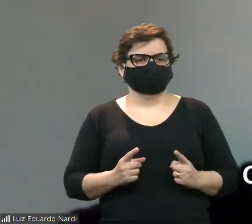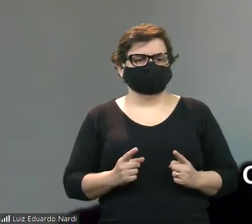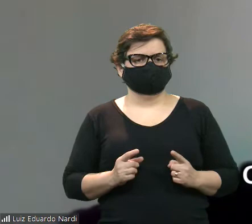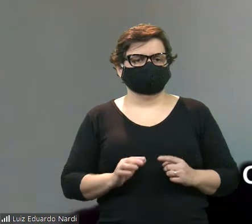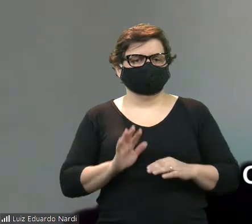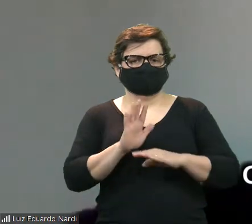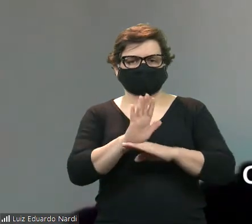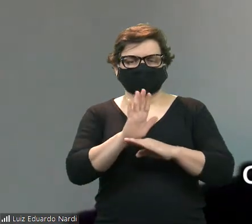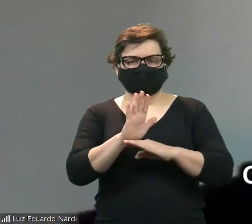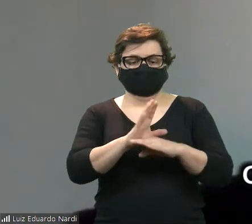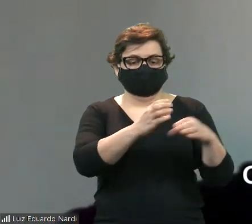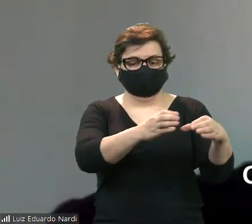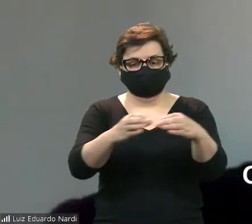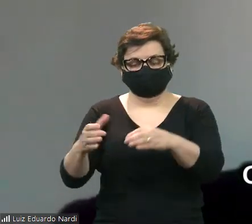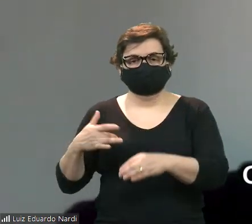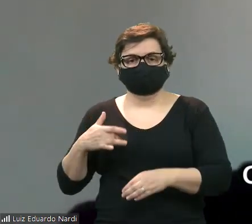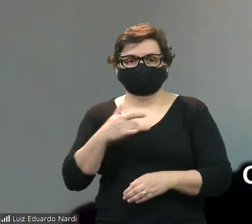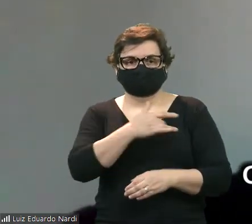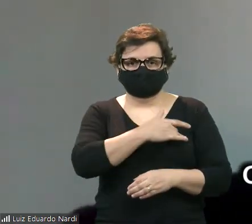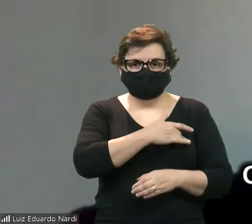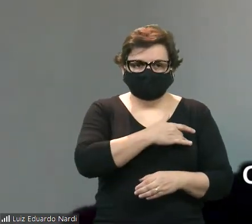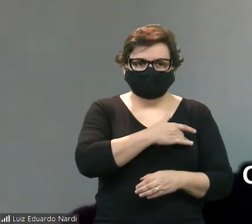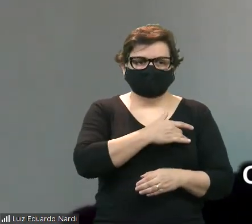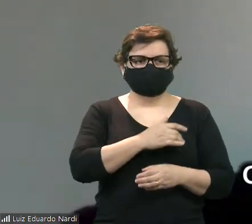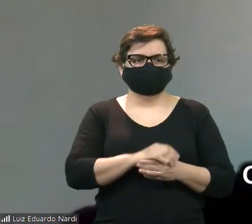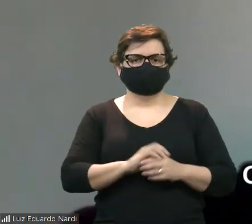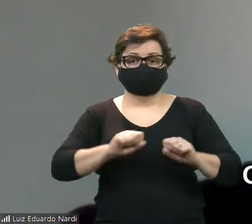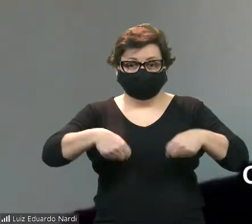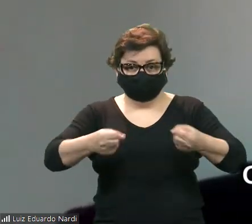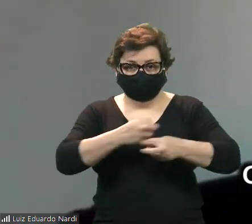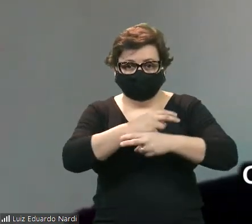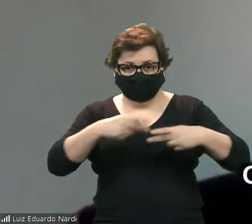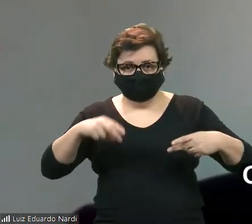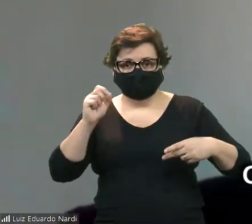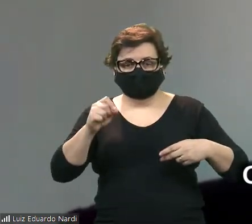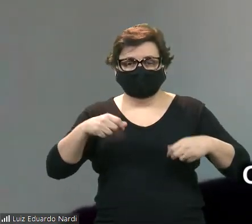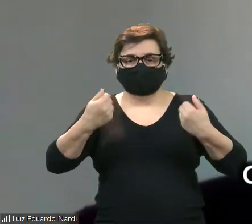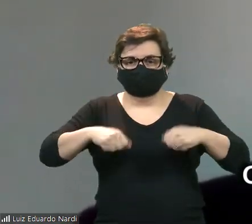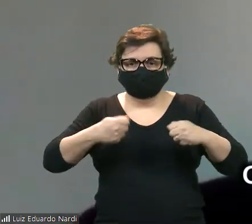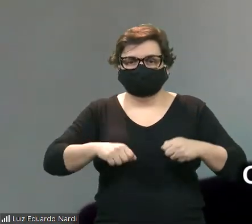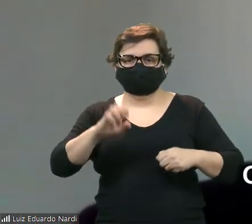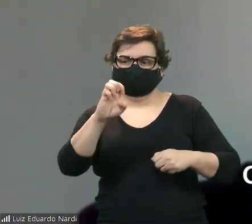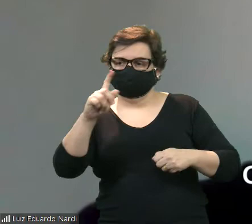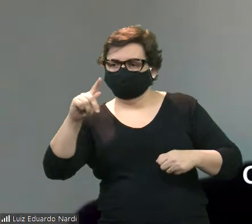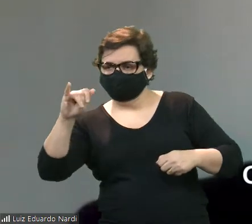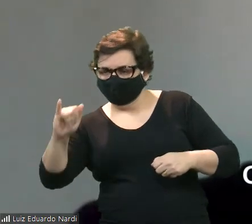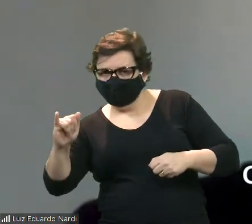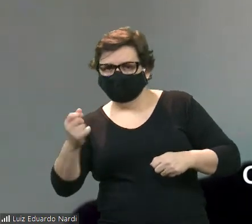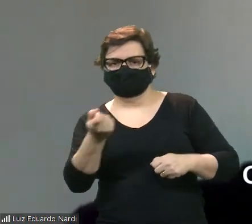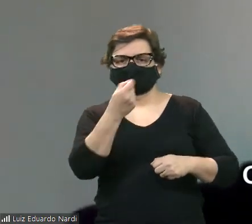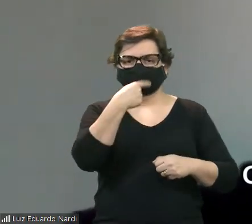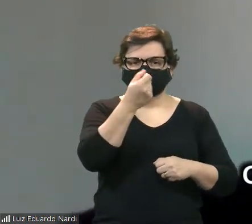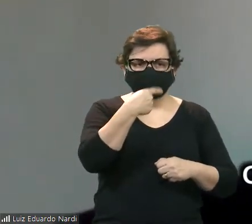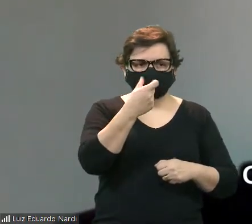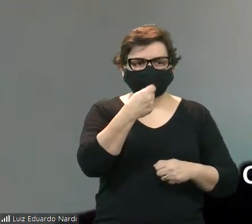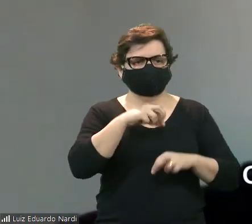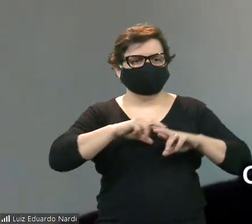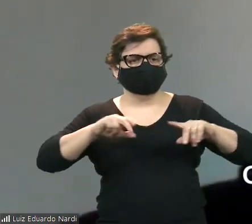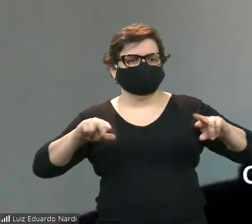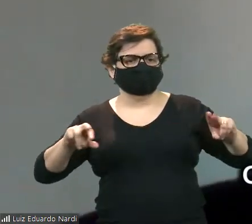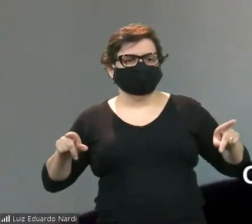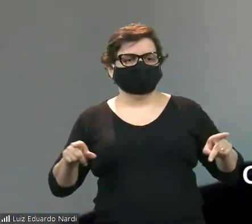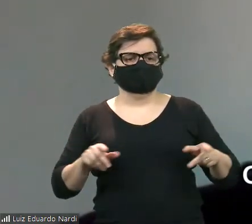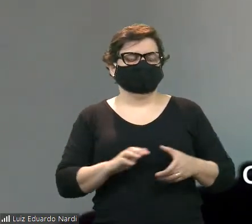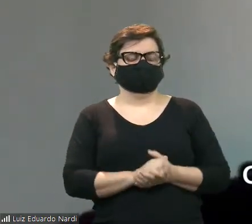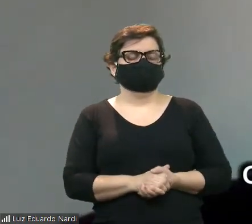unidades básicas de saúde, dotar as unidades básicas de saúde de EPI, de remédios, enfim. Eu